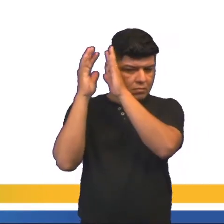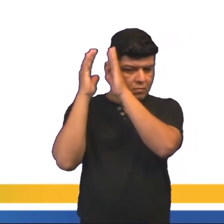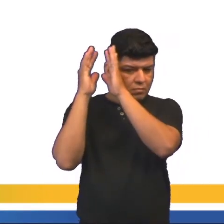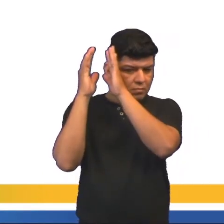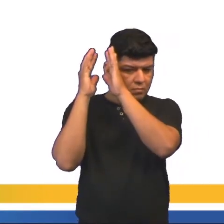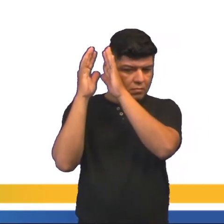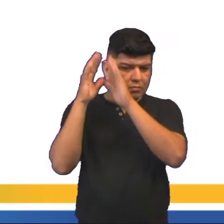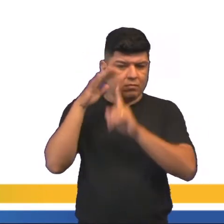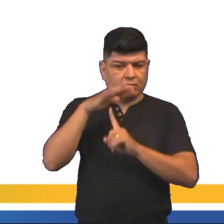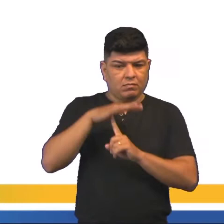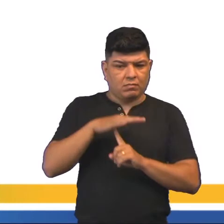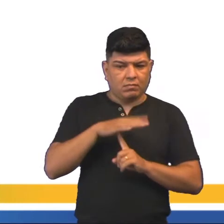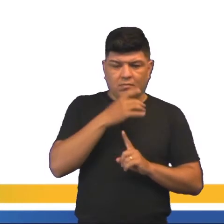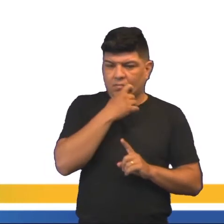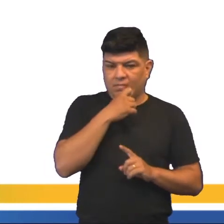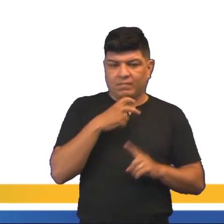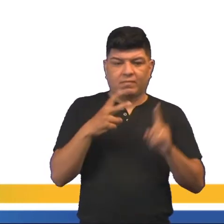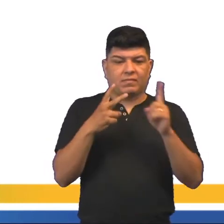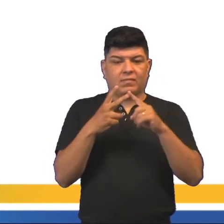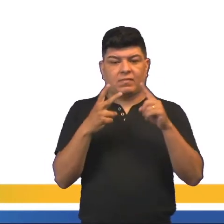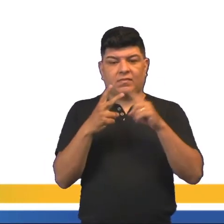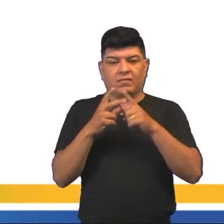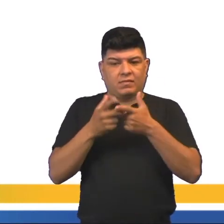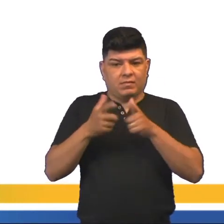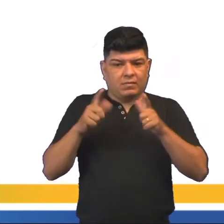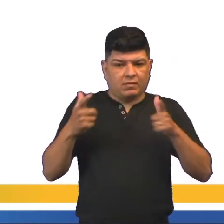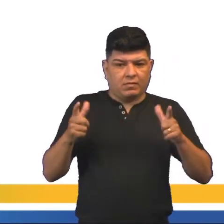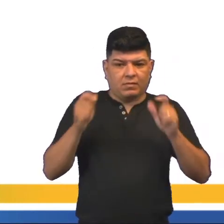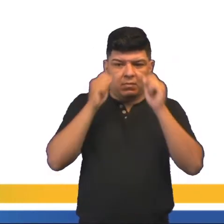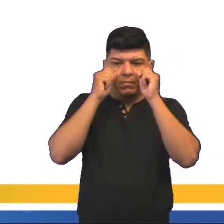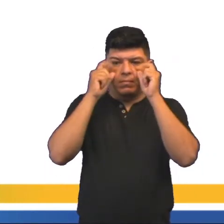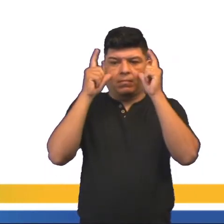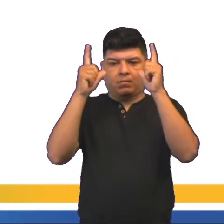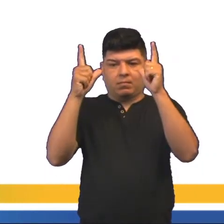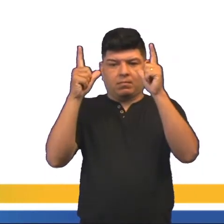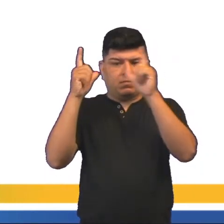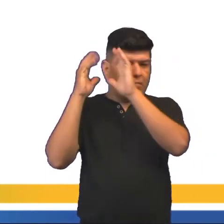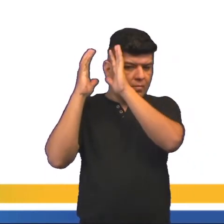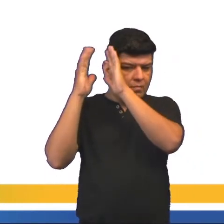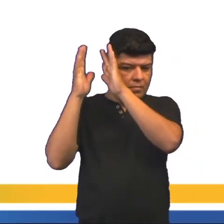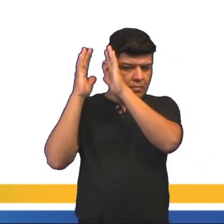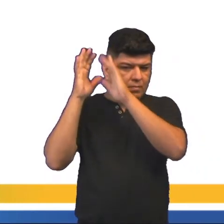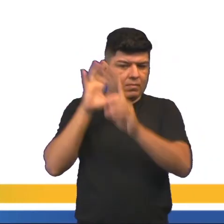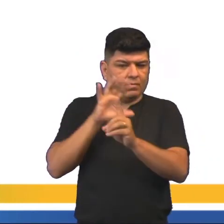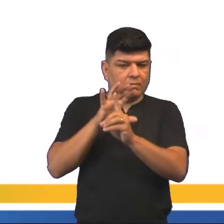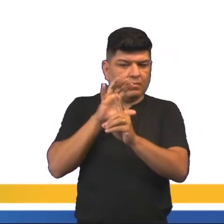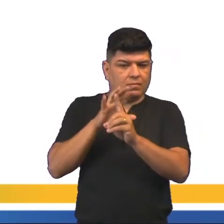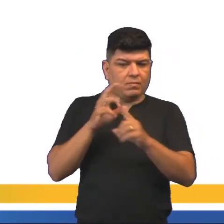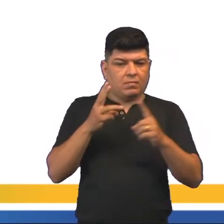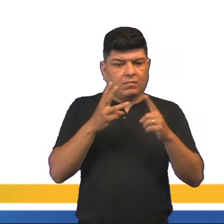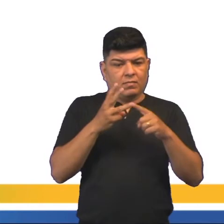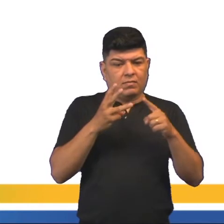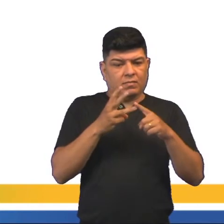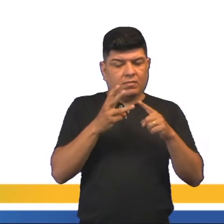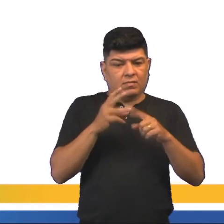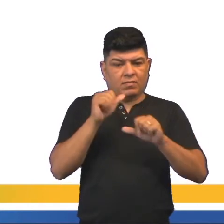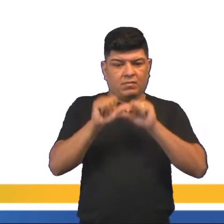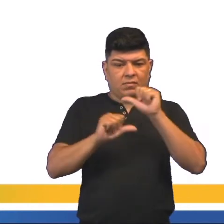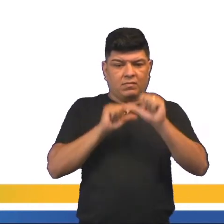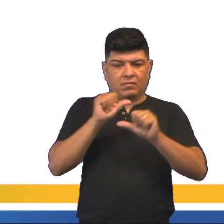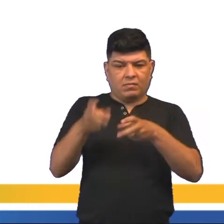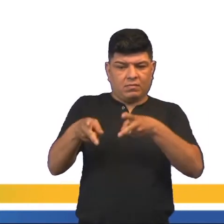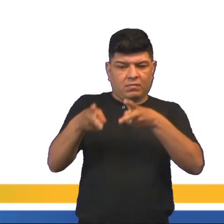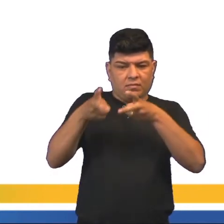que são as depressoras, as drogas que aumentam a atividade mental, que são as estimulantes, e as que alteram